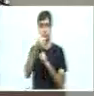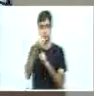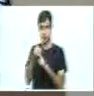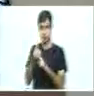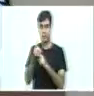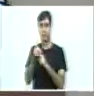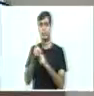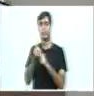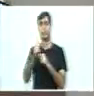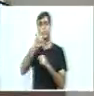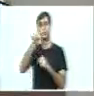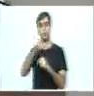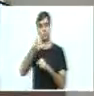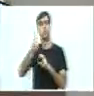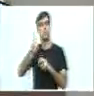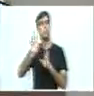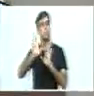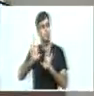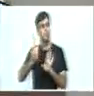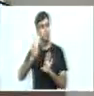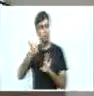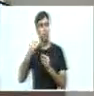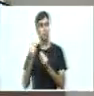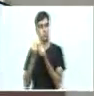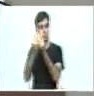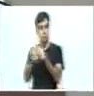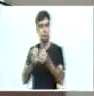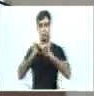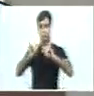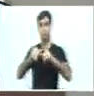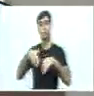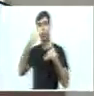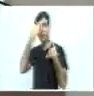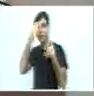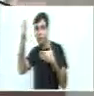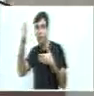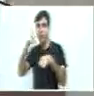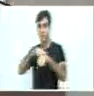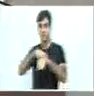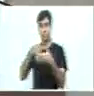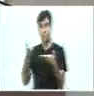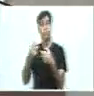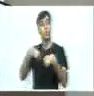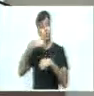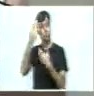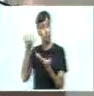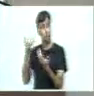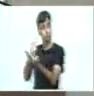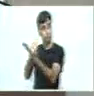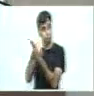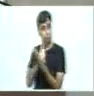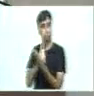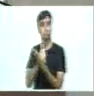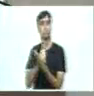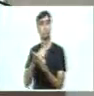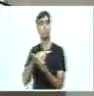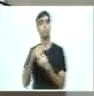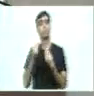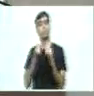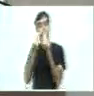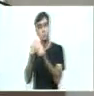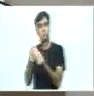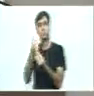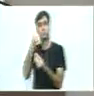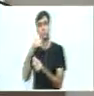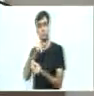julho, mas a OAB vai encaminhar maiores informações. Eu agradeço a oportunidade, espero o apoio de Vossa Excelência, vou deixar com a nossa